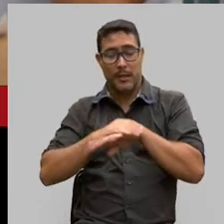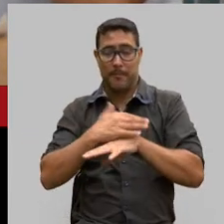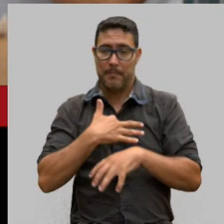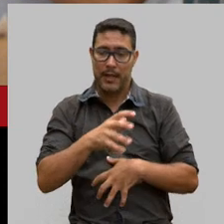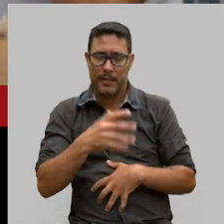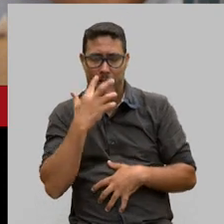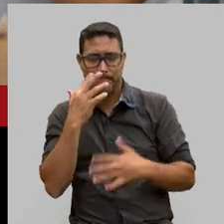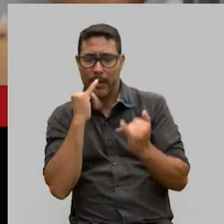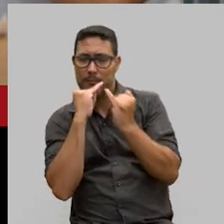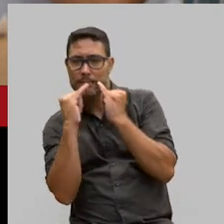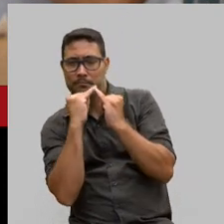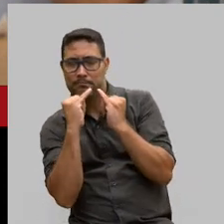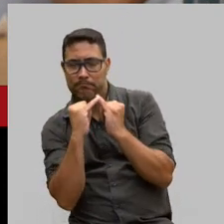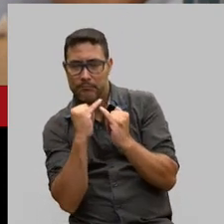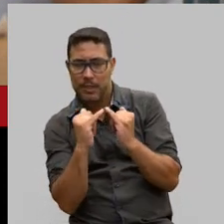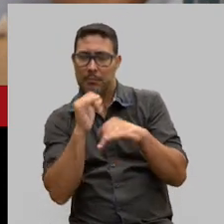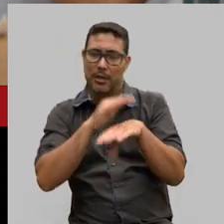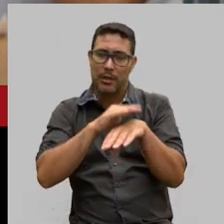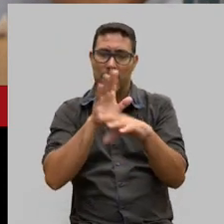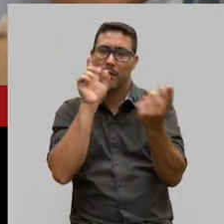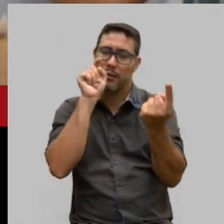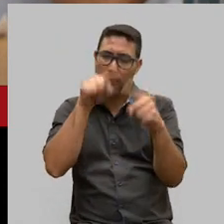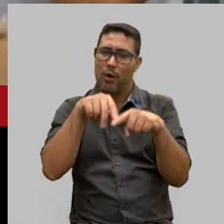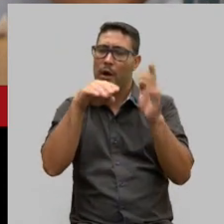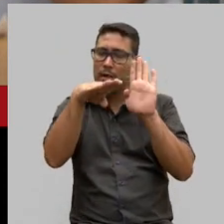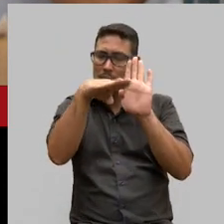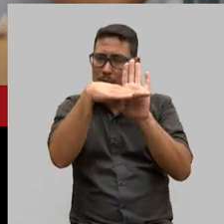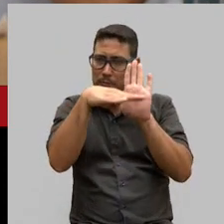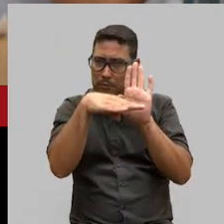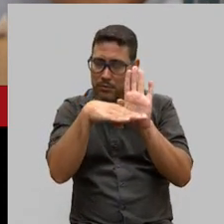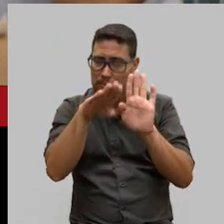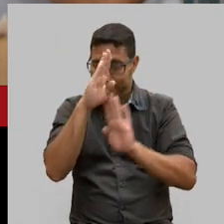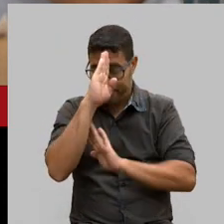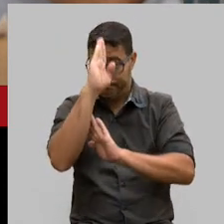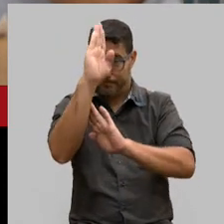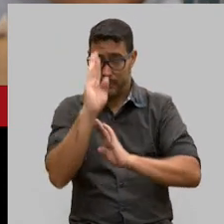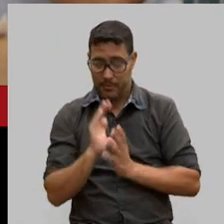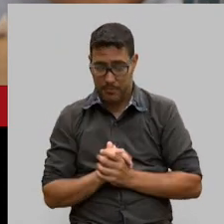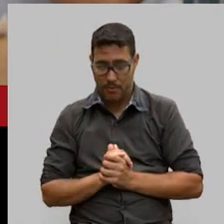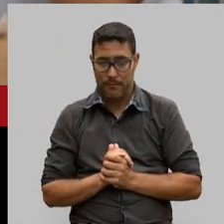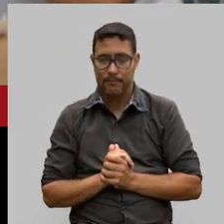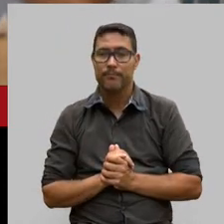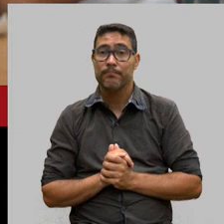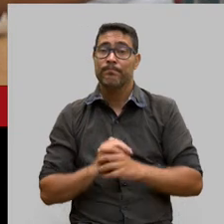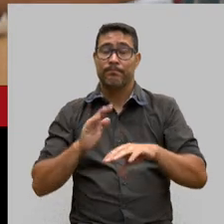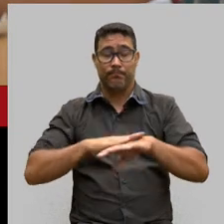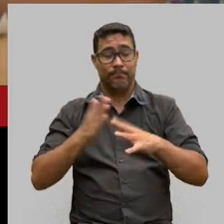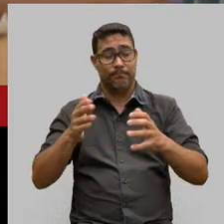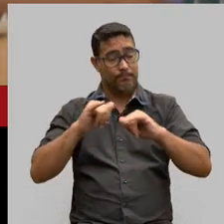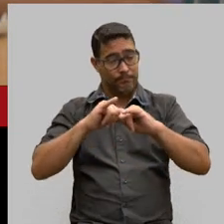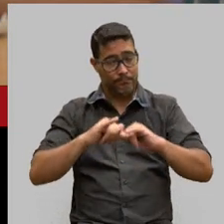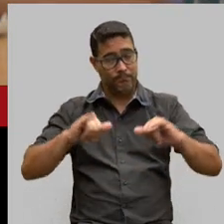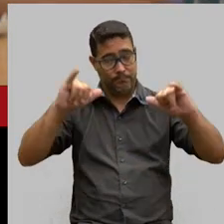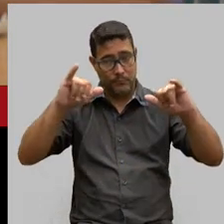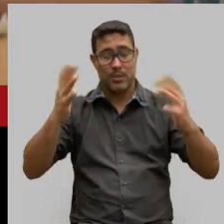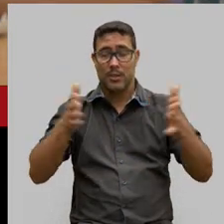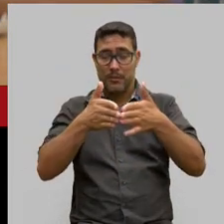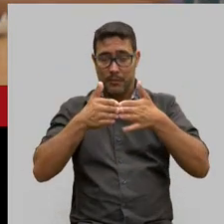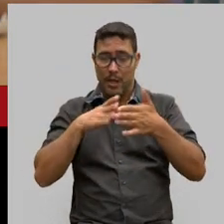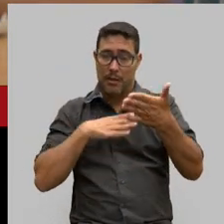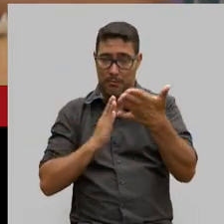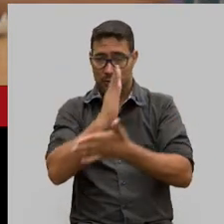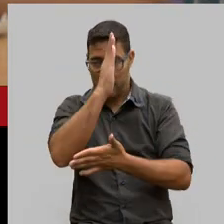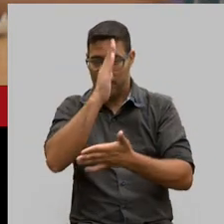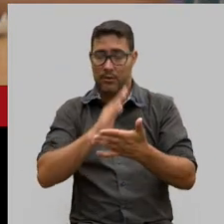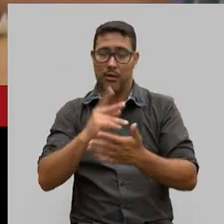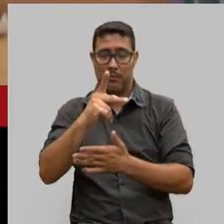guardam com a proposição principal dentro do exposto opinamos pela aprovação do projeto de lei